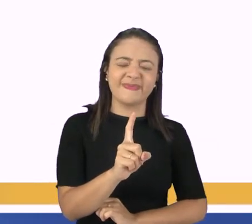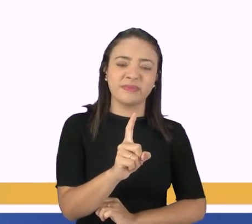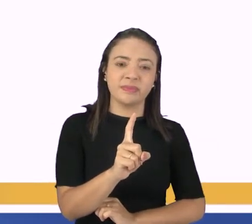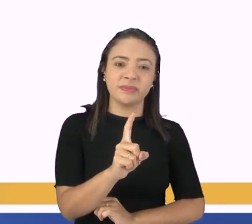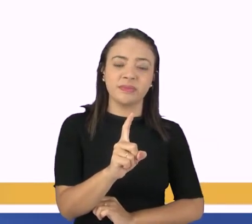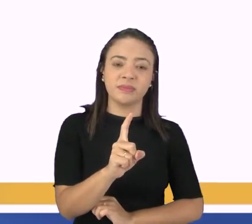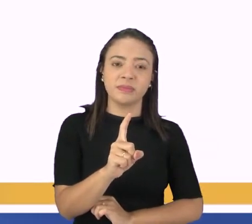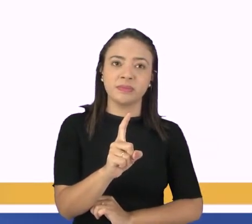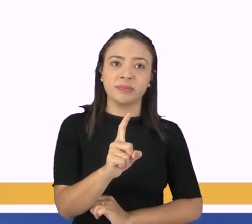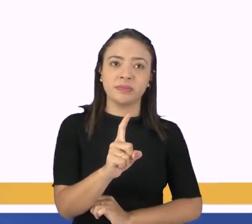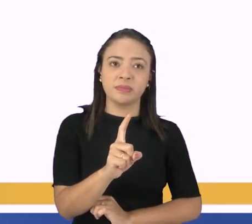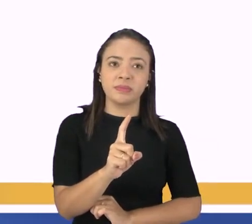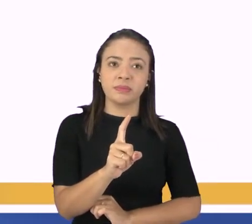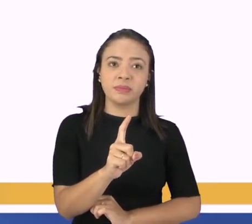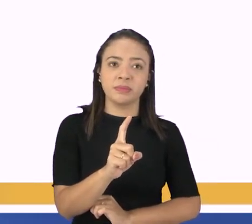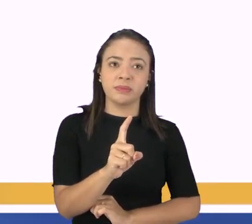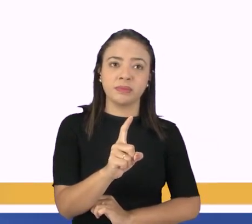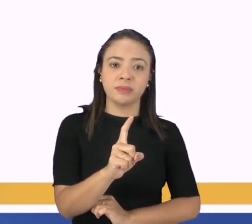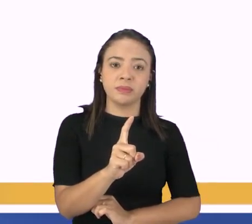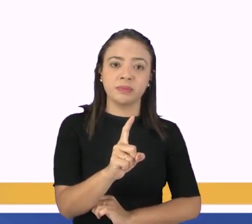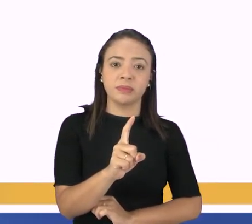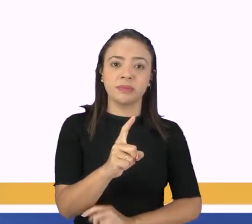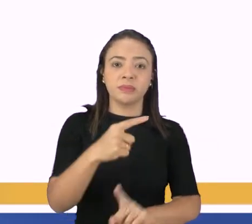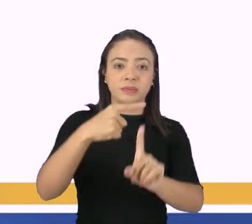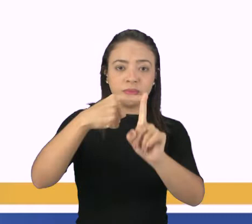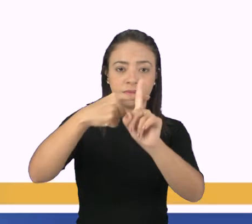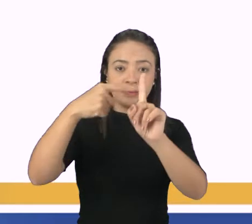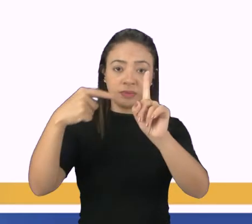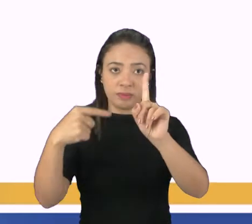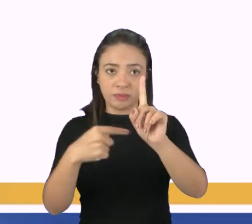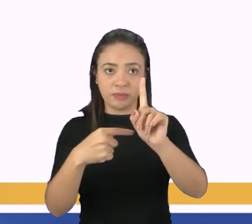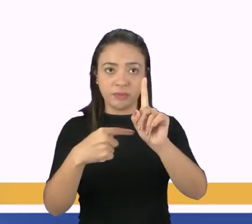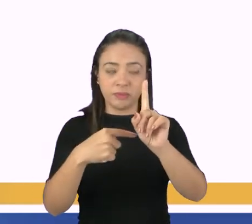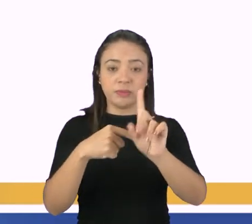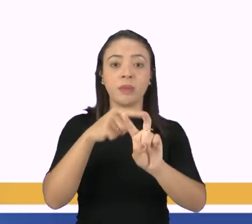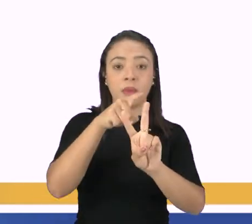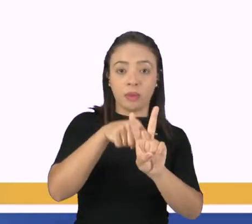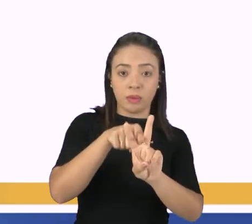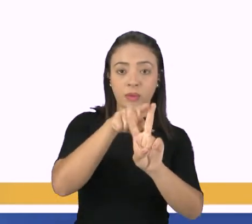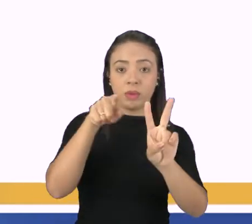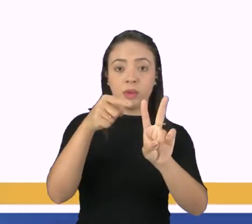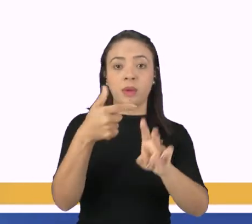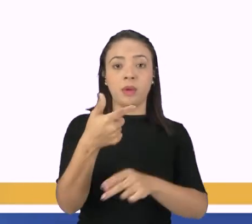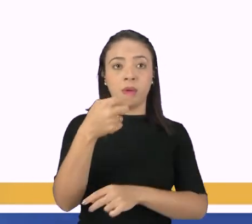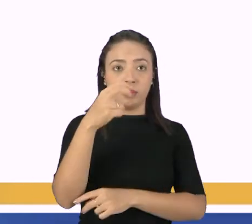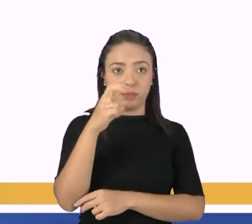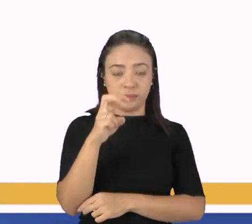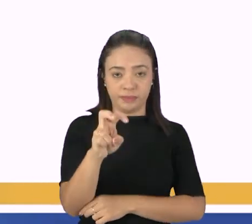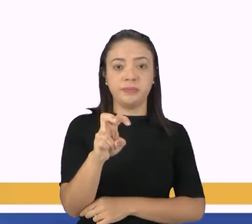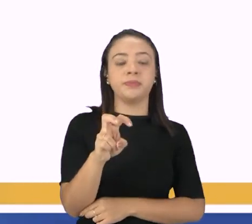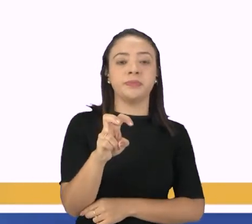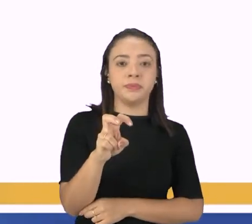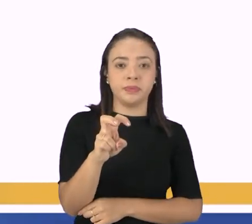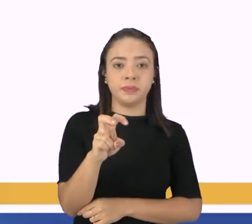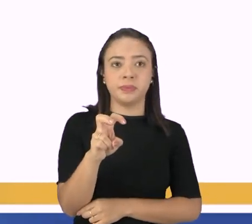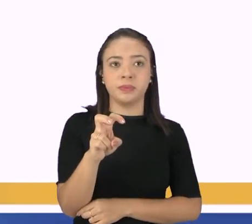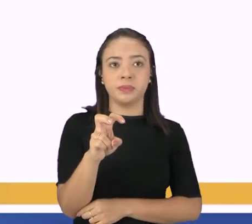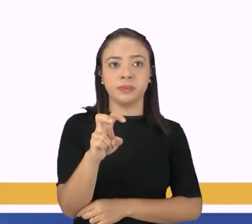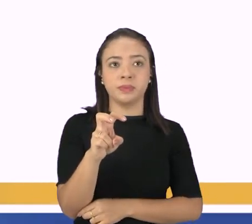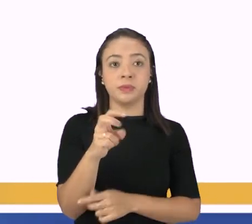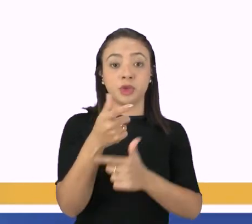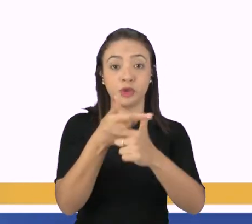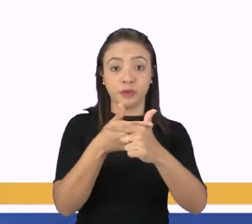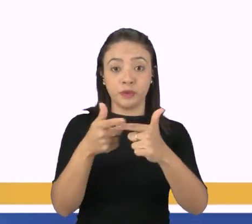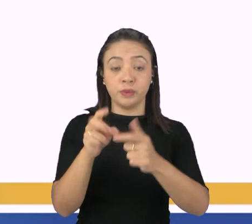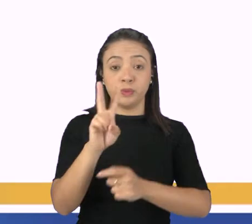sinais. Menos 1, mais ou menos raiz quadrada de 25, que é o nosso discriminante delta,